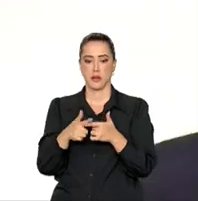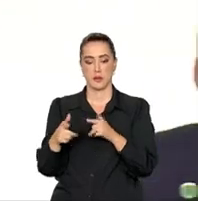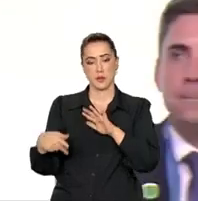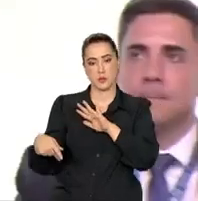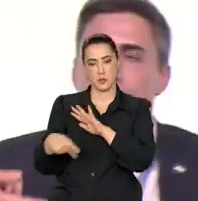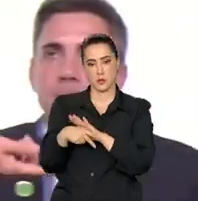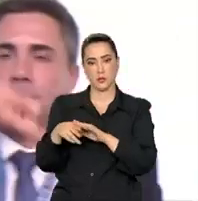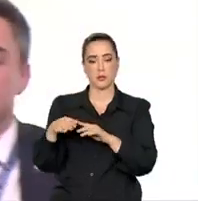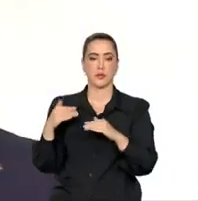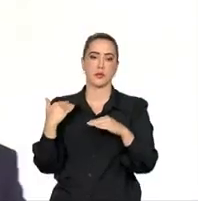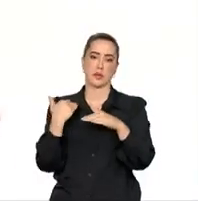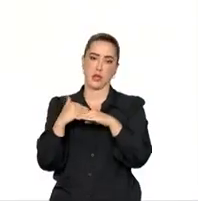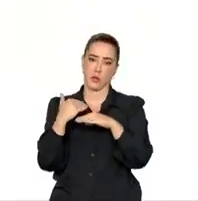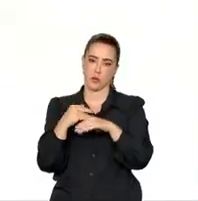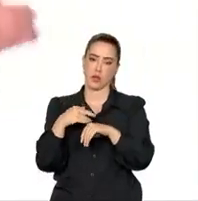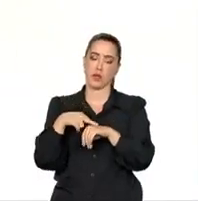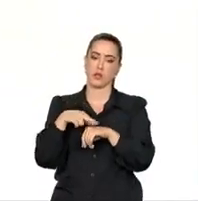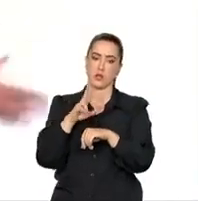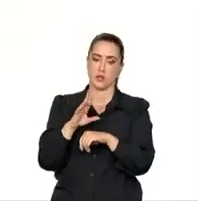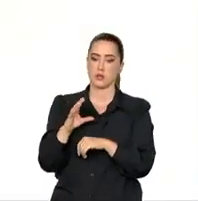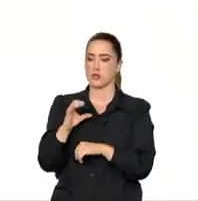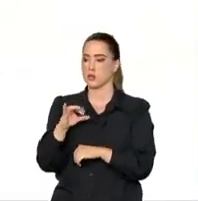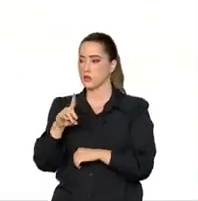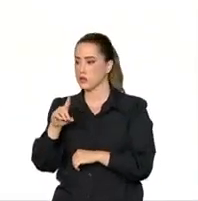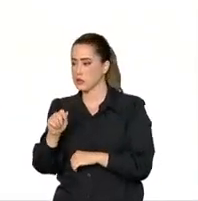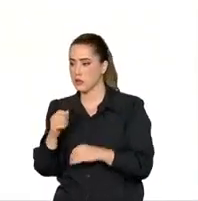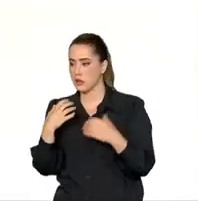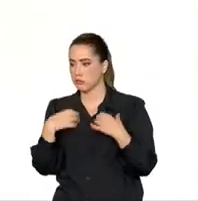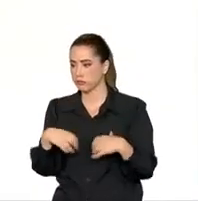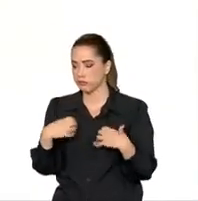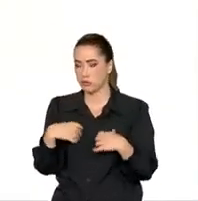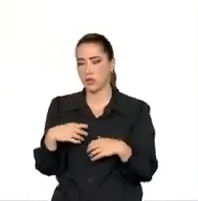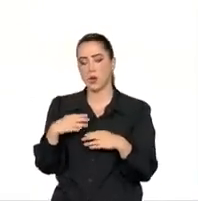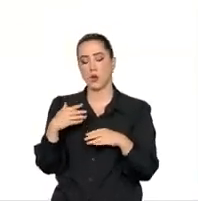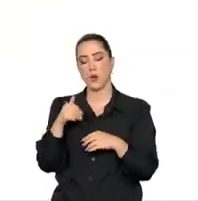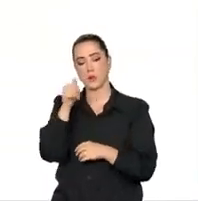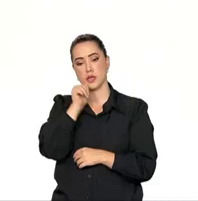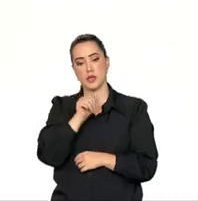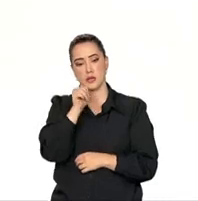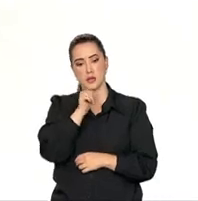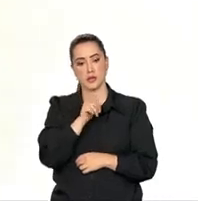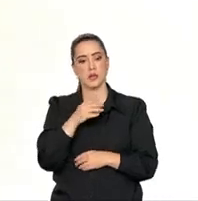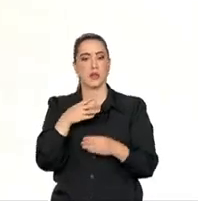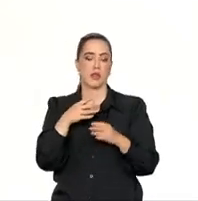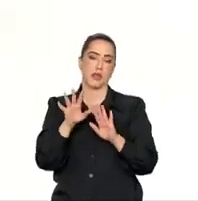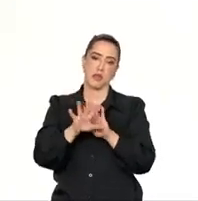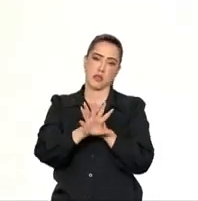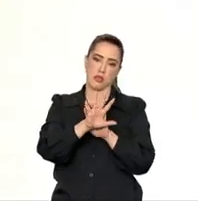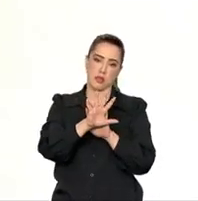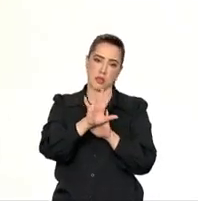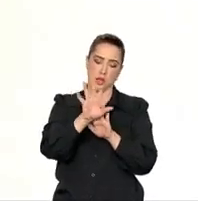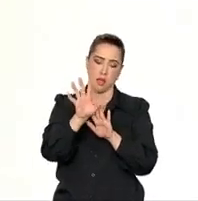da igualdade racial, da SIDA em relação às mulheres, da Sônia em relação aos